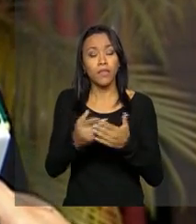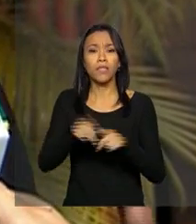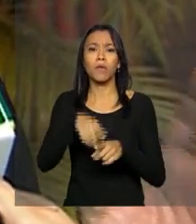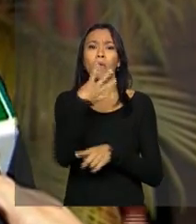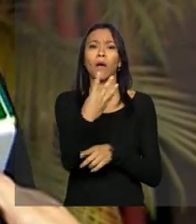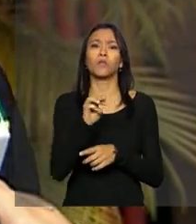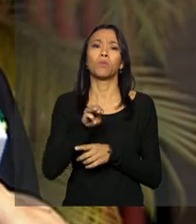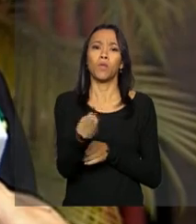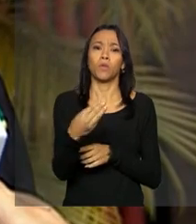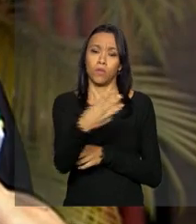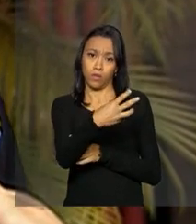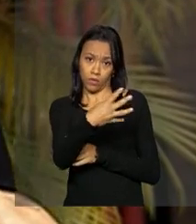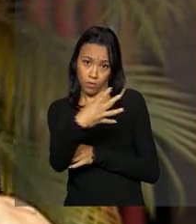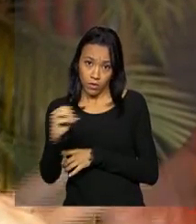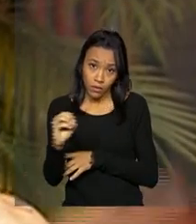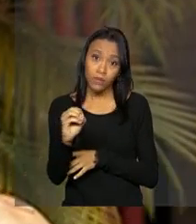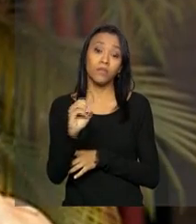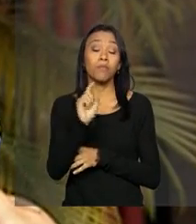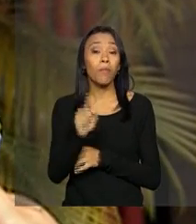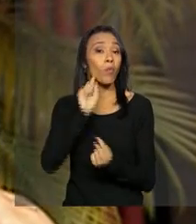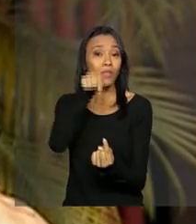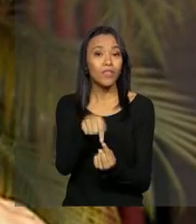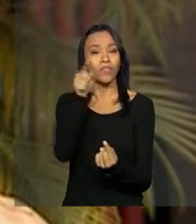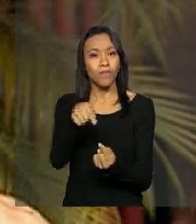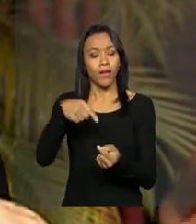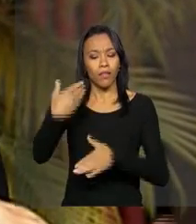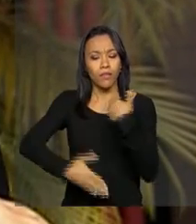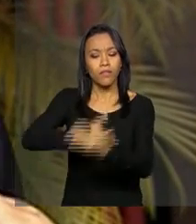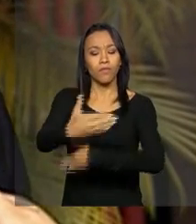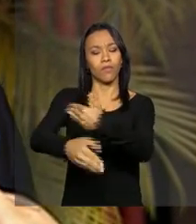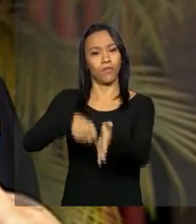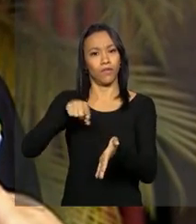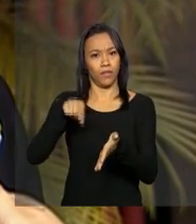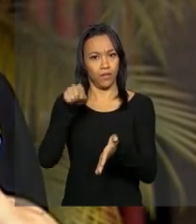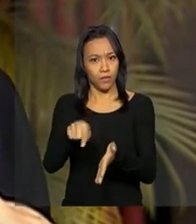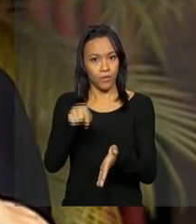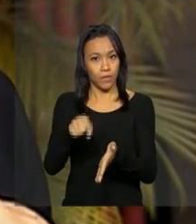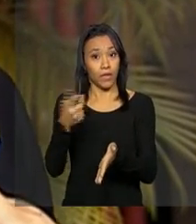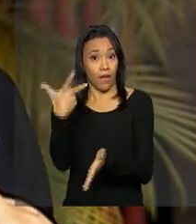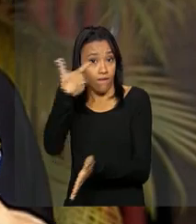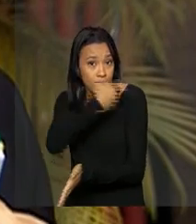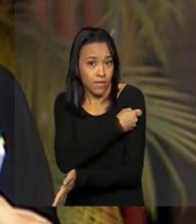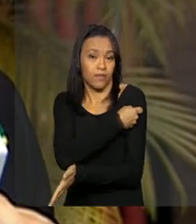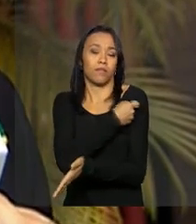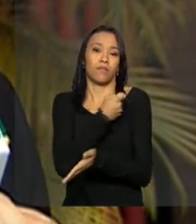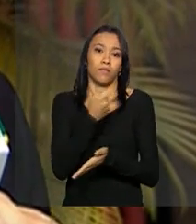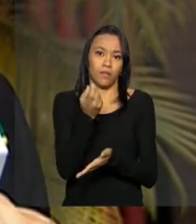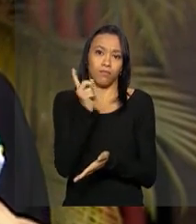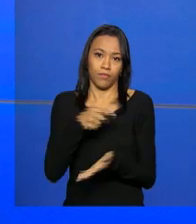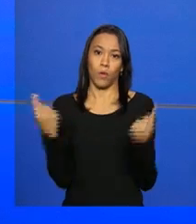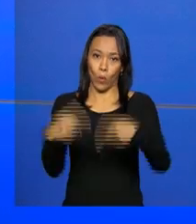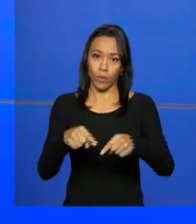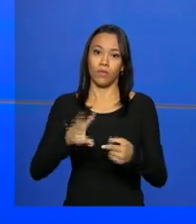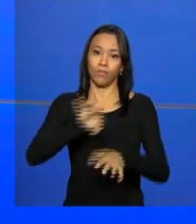de 4.400 para o desenvolvimento de Fases fundamentais eh para a vacina eh da do do